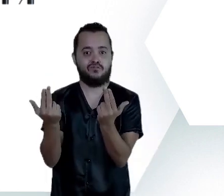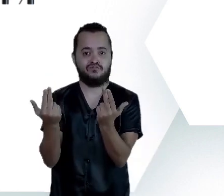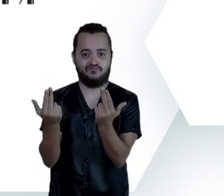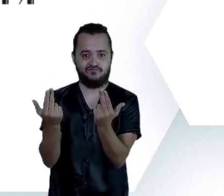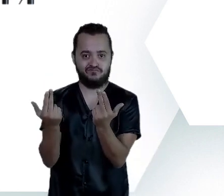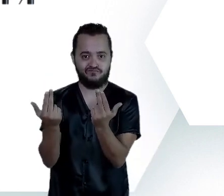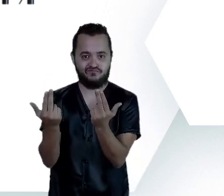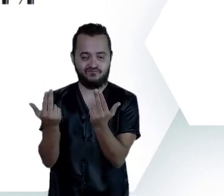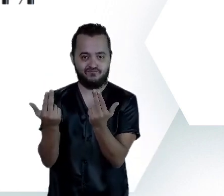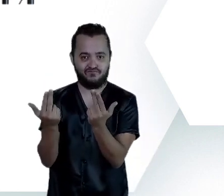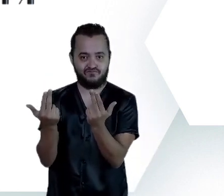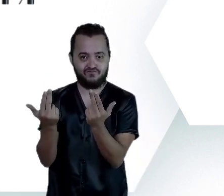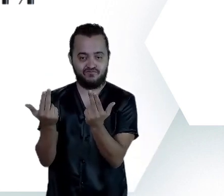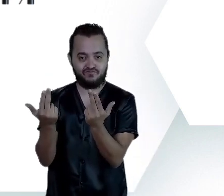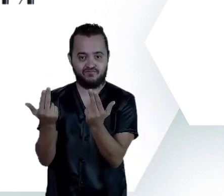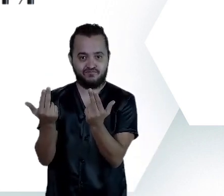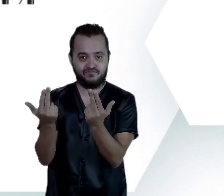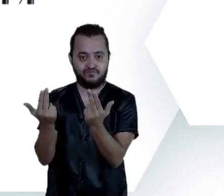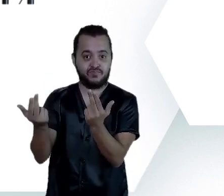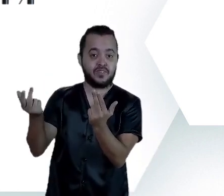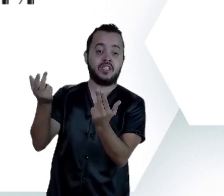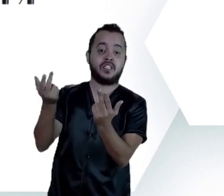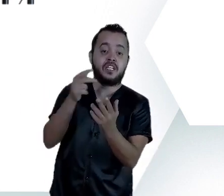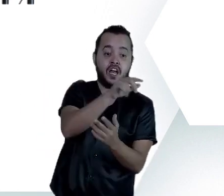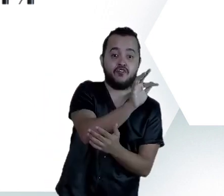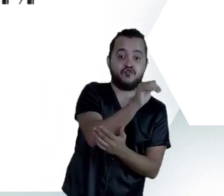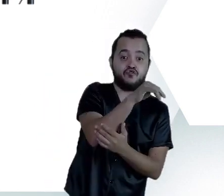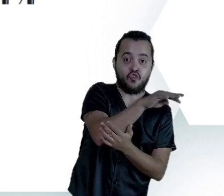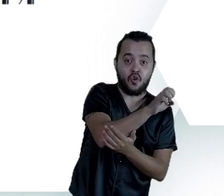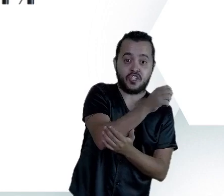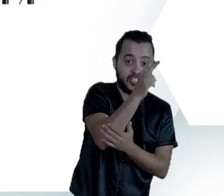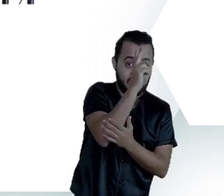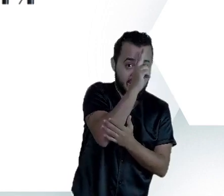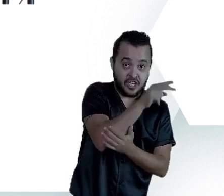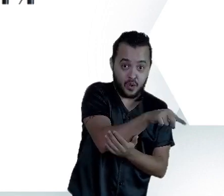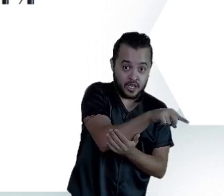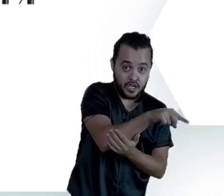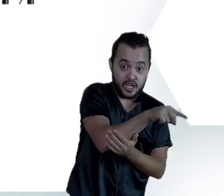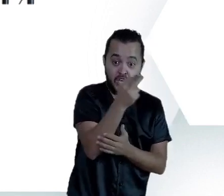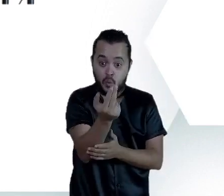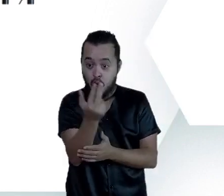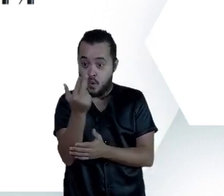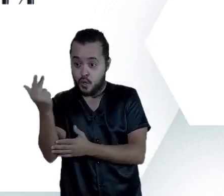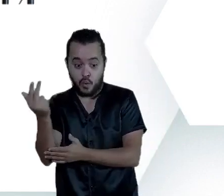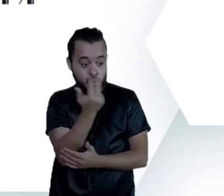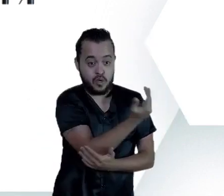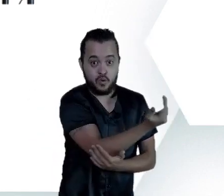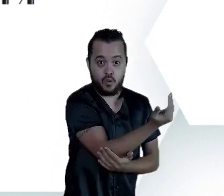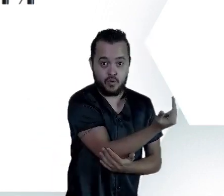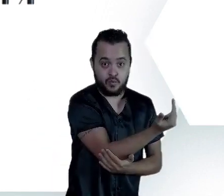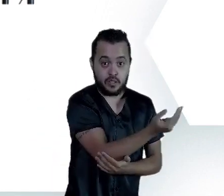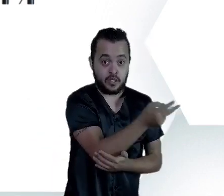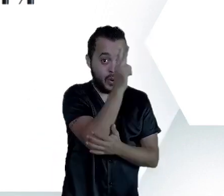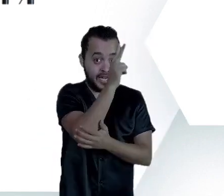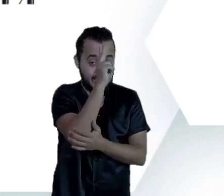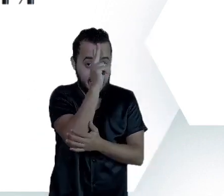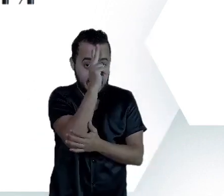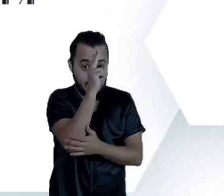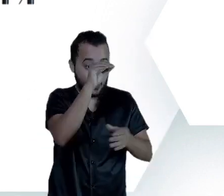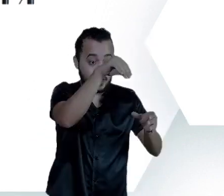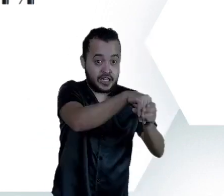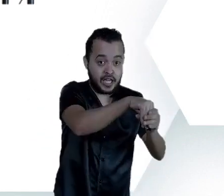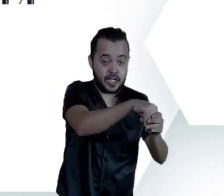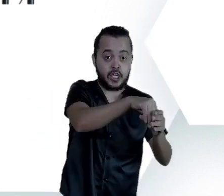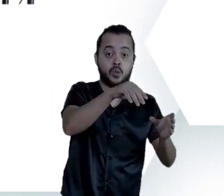mesma da tensão da minha fonte geradora. Ok? Então, a tensão que eu tenho